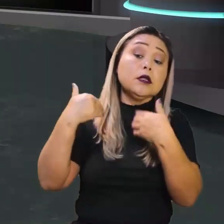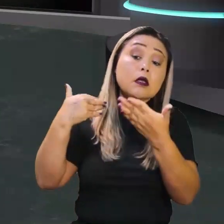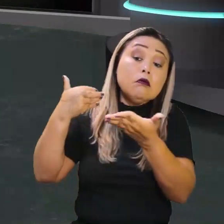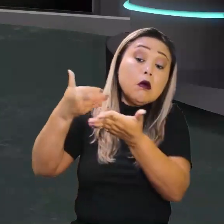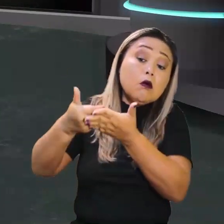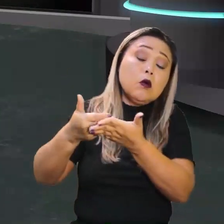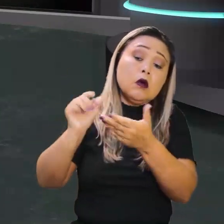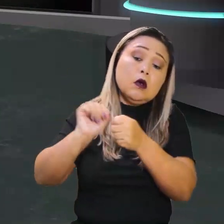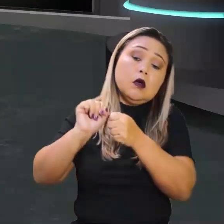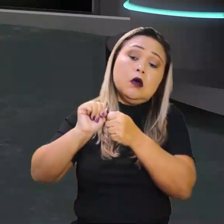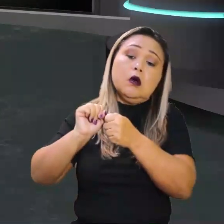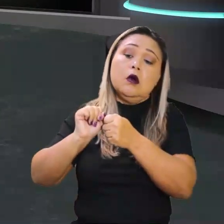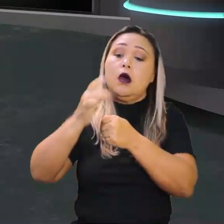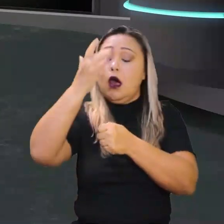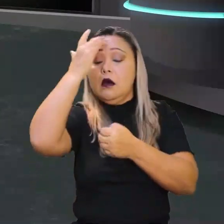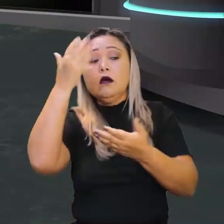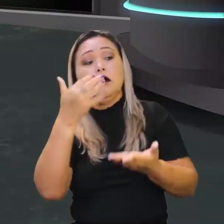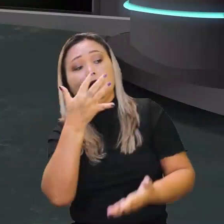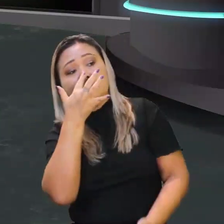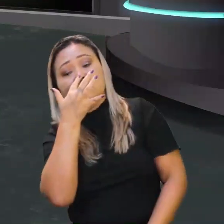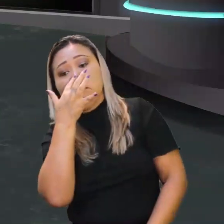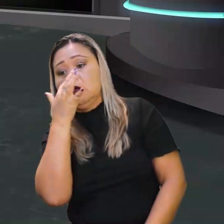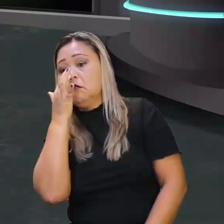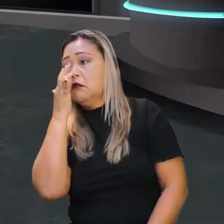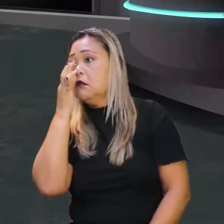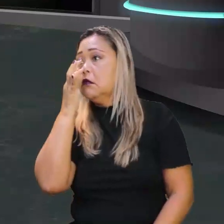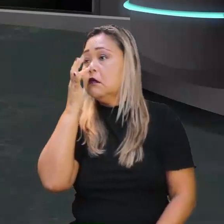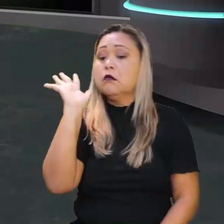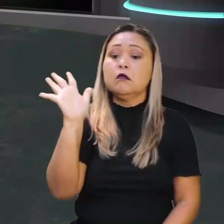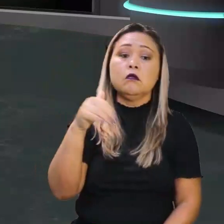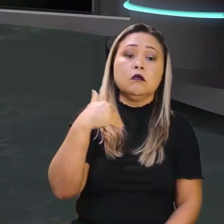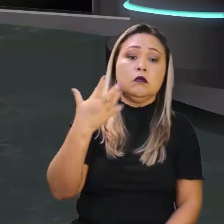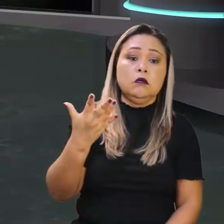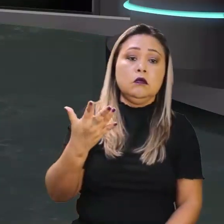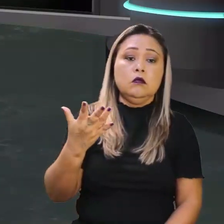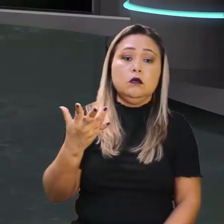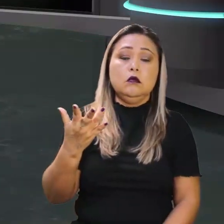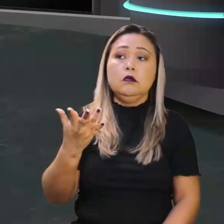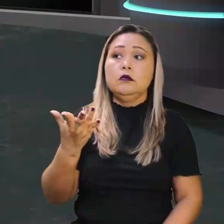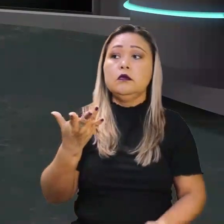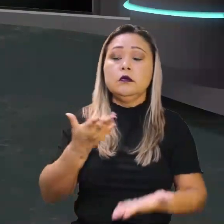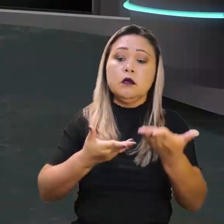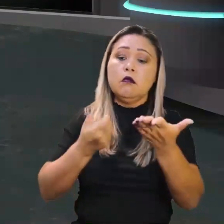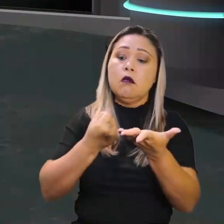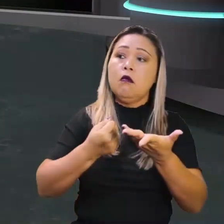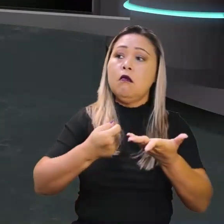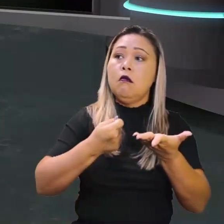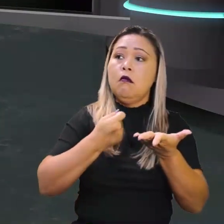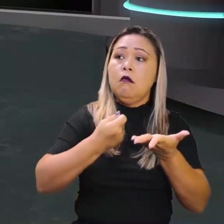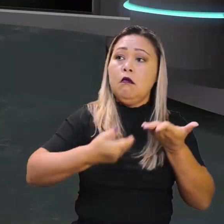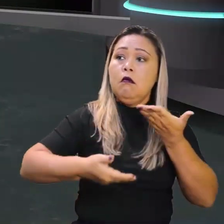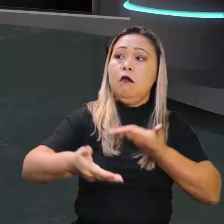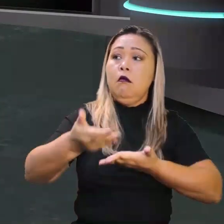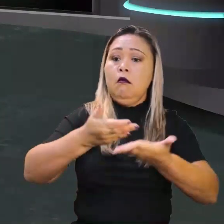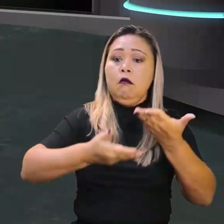então, os apreciadores de arte, os que comercializam também a